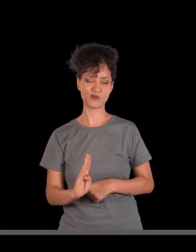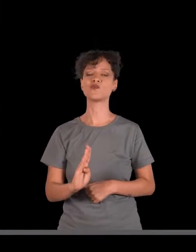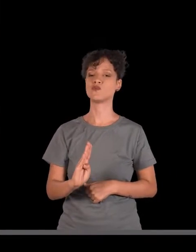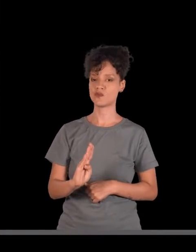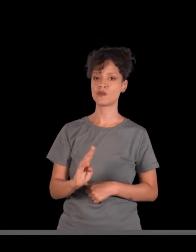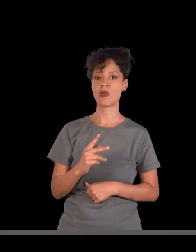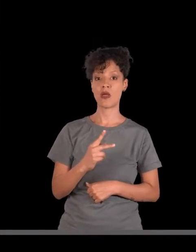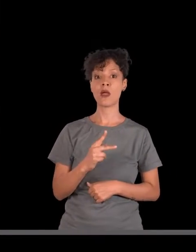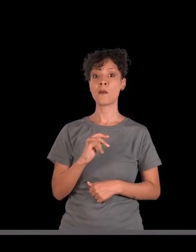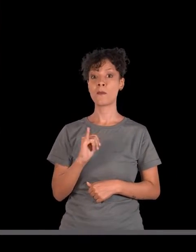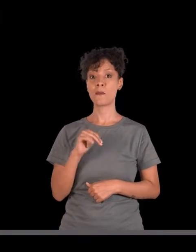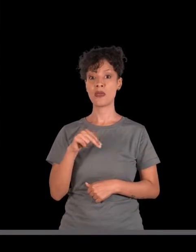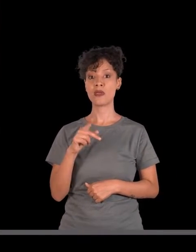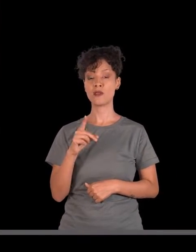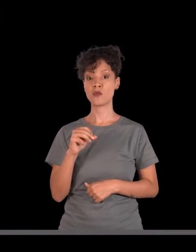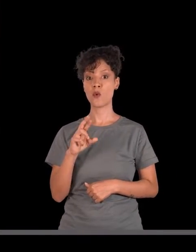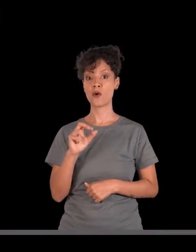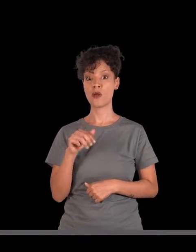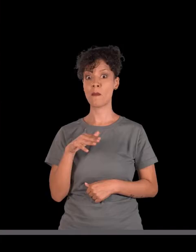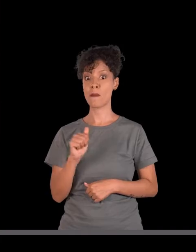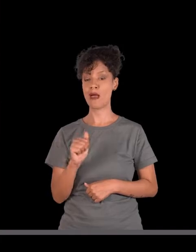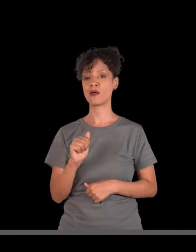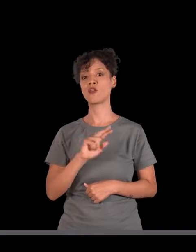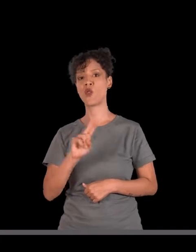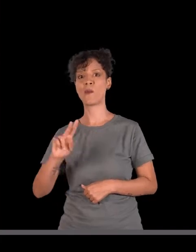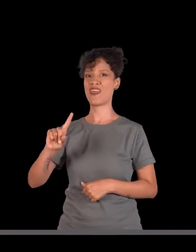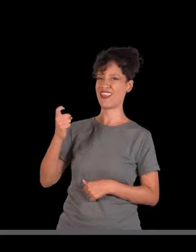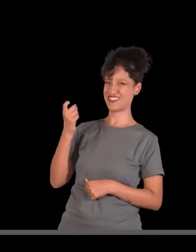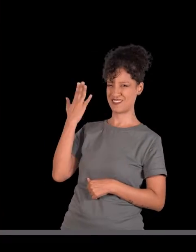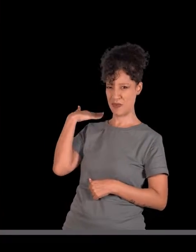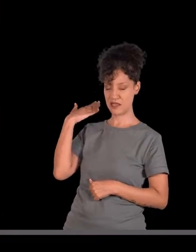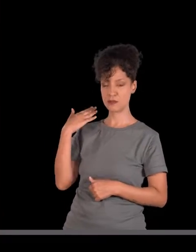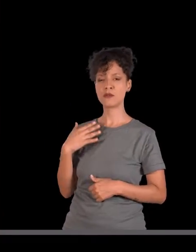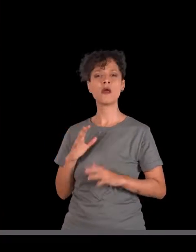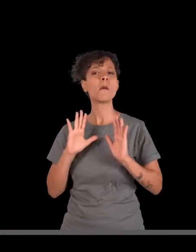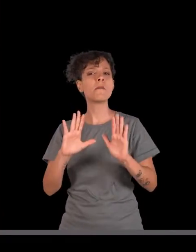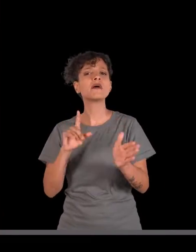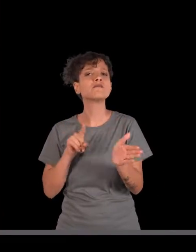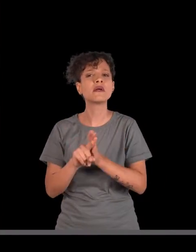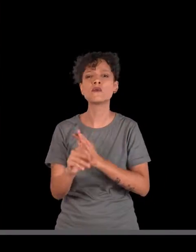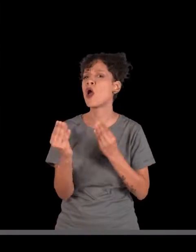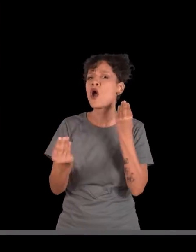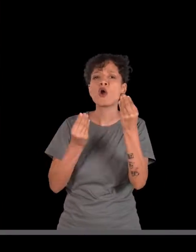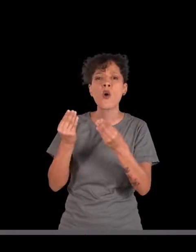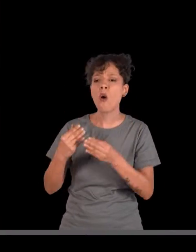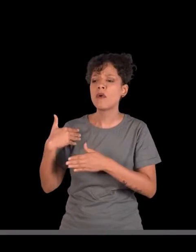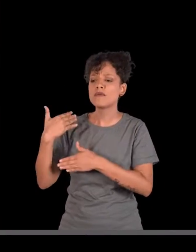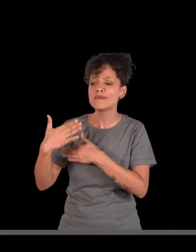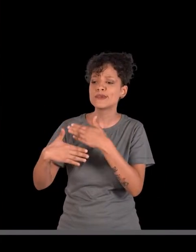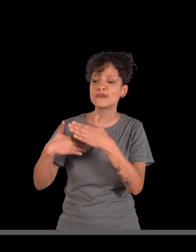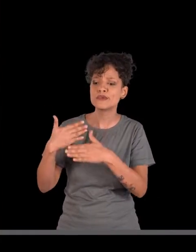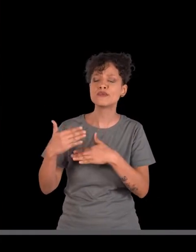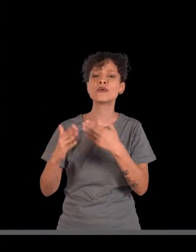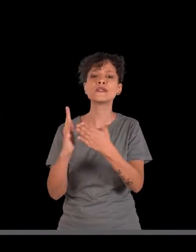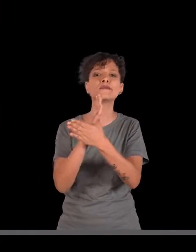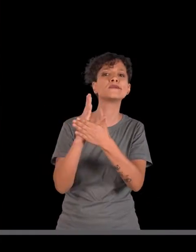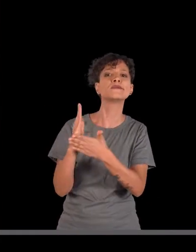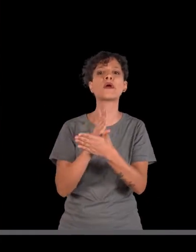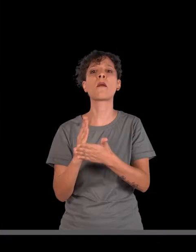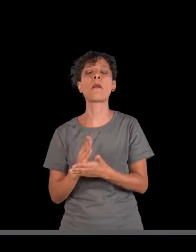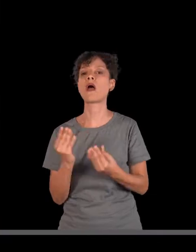Então chamava de Pindorama. Ah, beleza, mas professor, e como é que começou esse processo de formação?